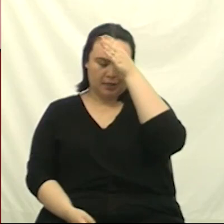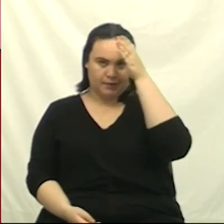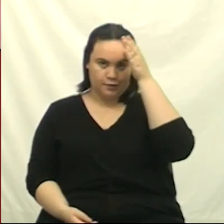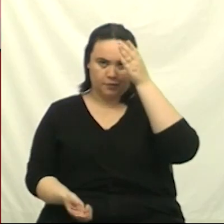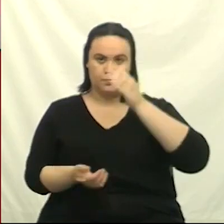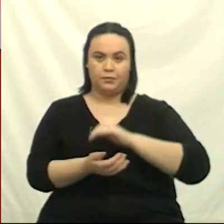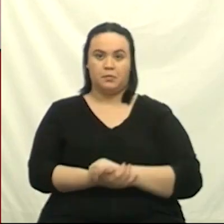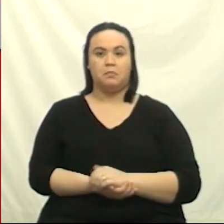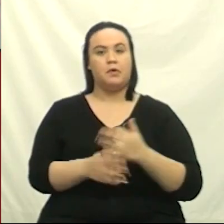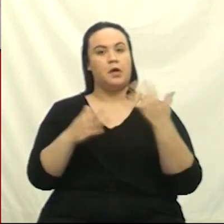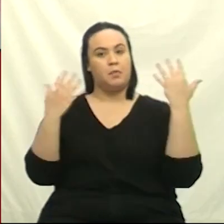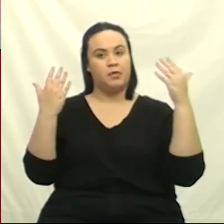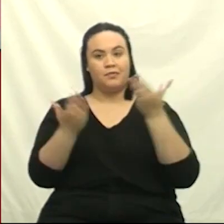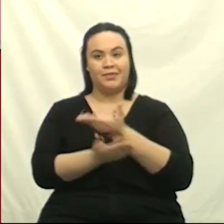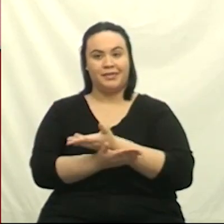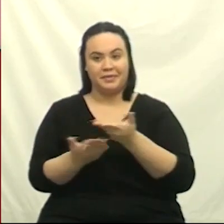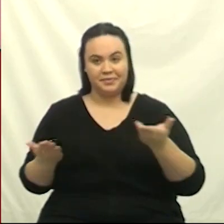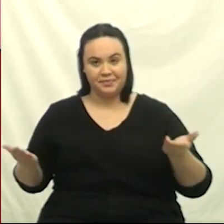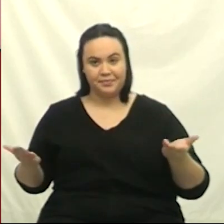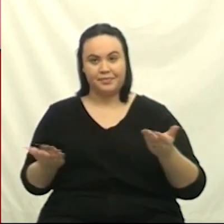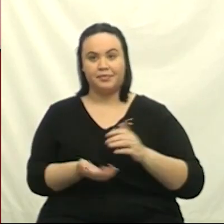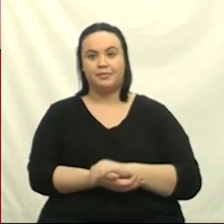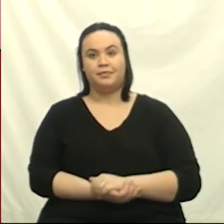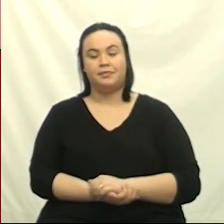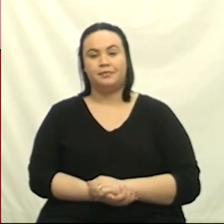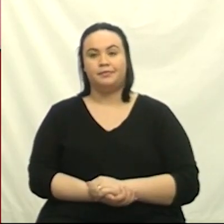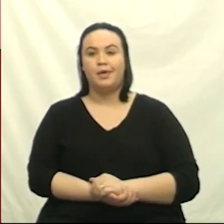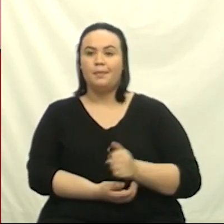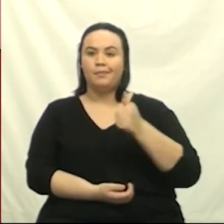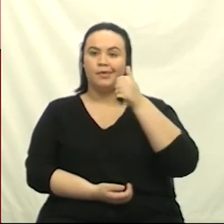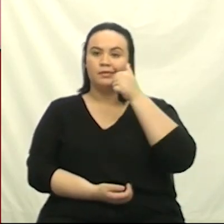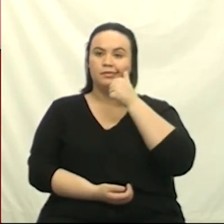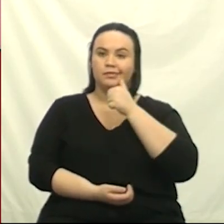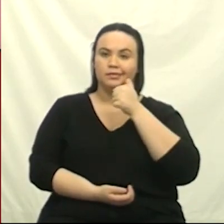parabéns a vocês meninos